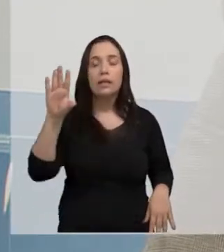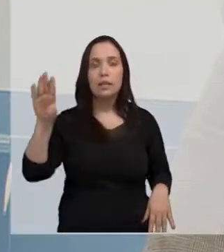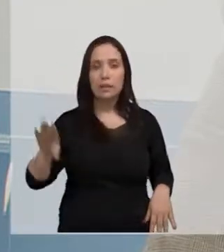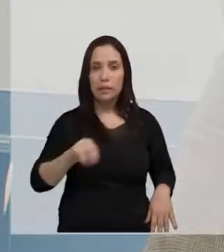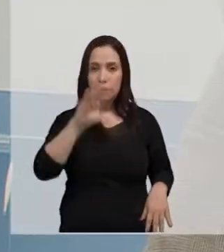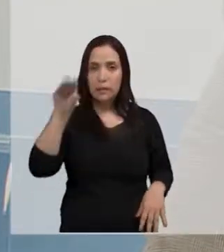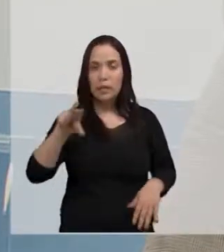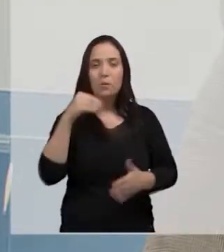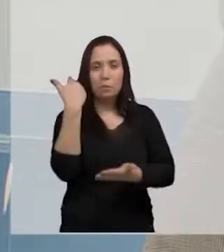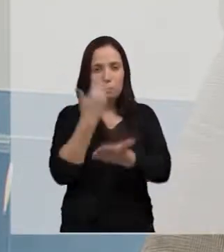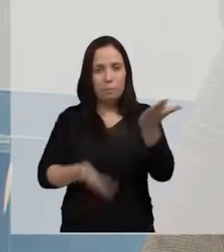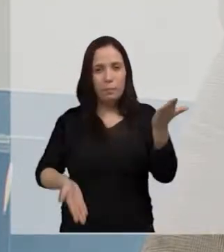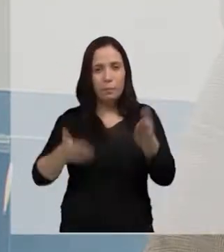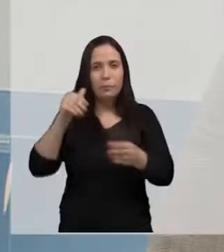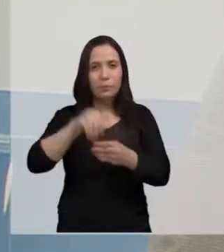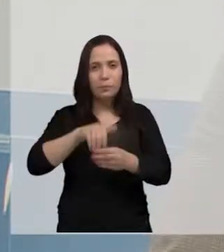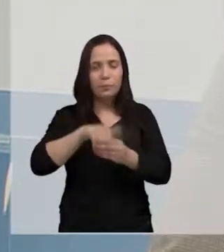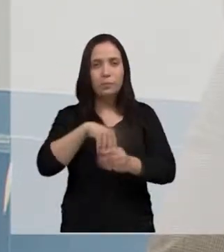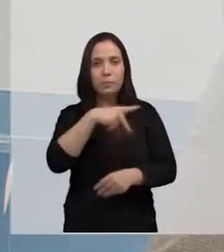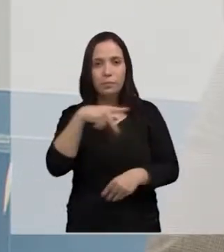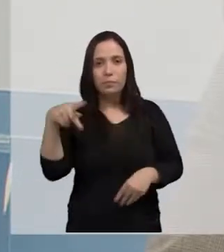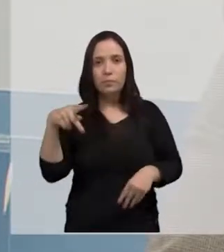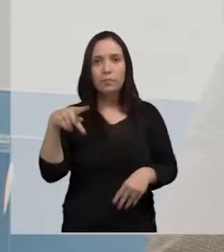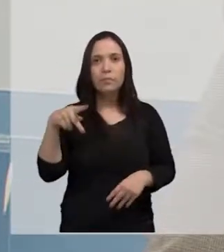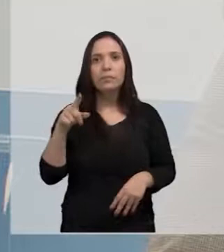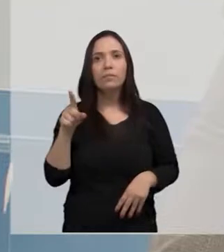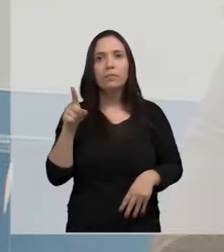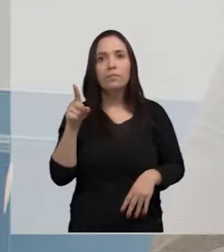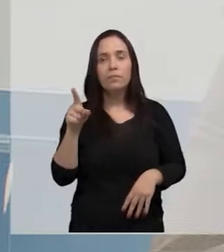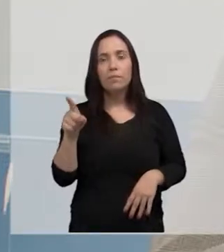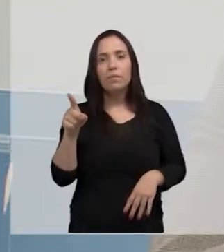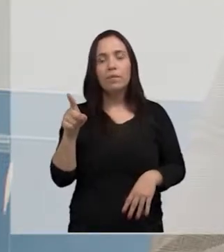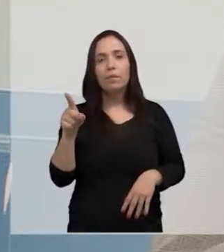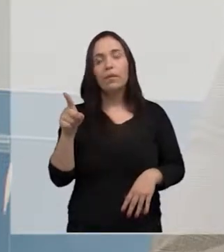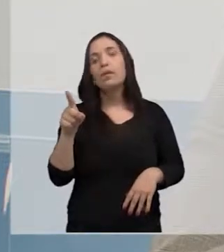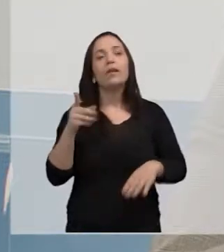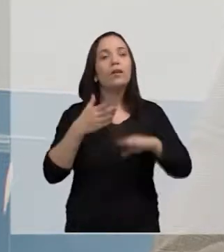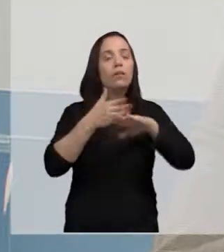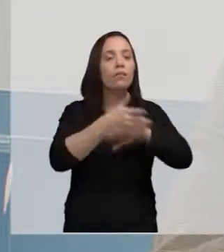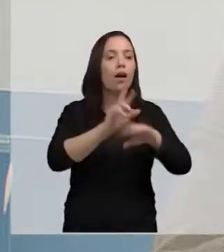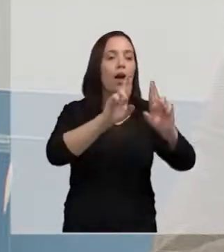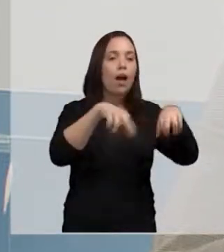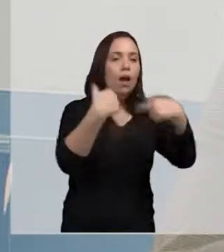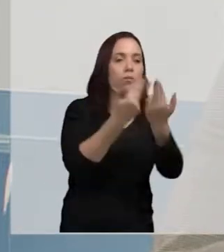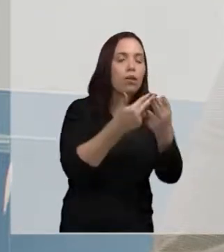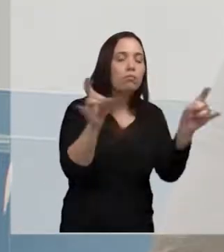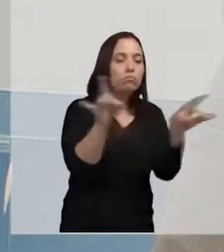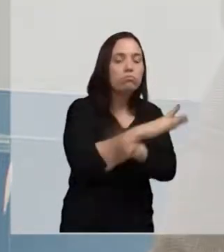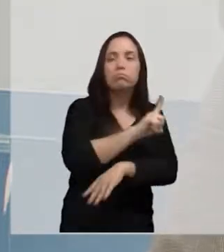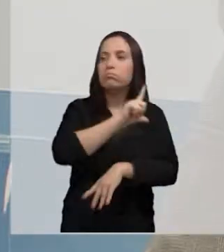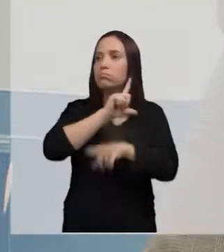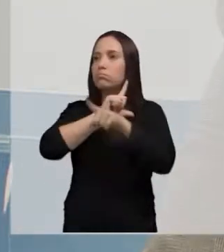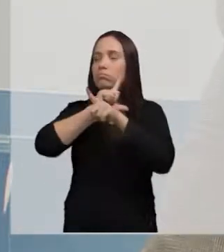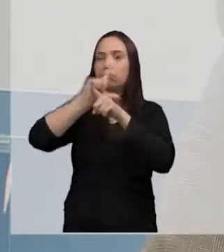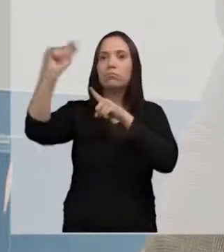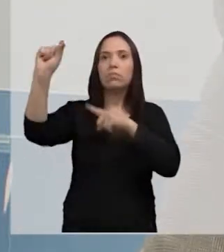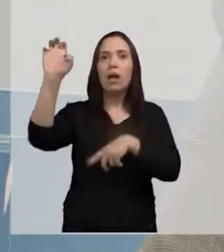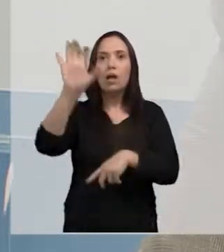perdeu a eleição, entrou numa porta sem ser visto e saiu por uma porta sem ser visto, não deu declaração e já está na